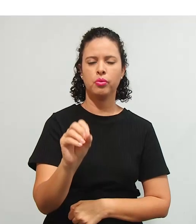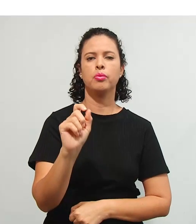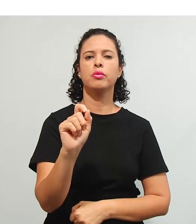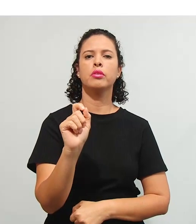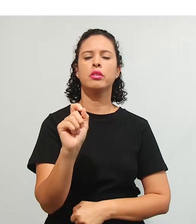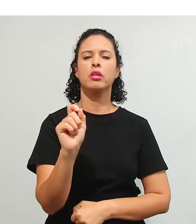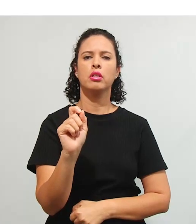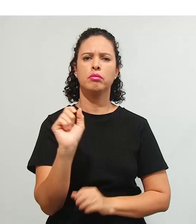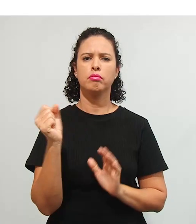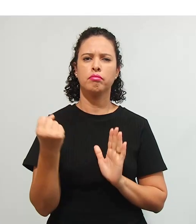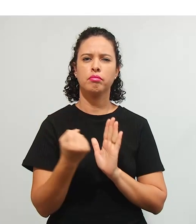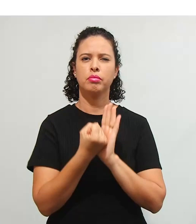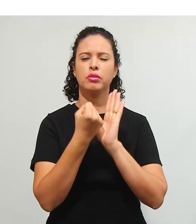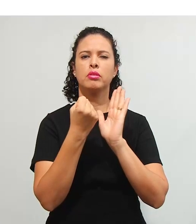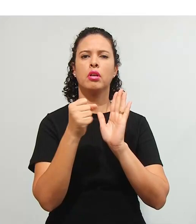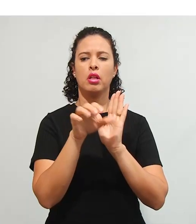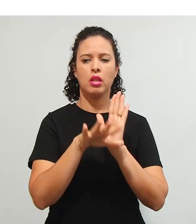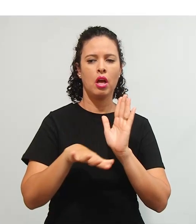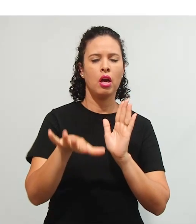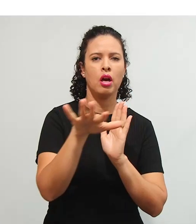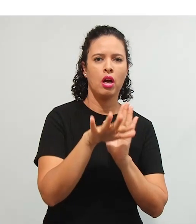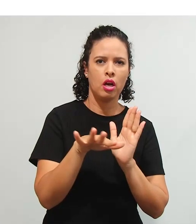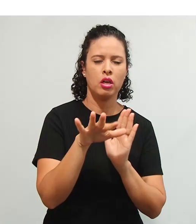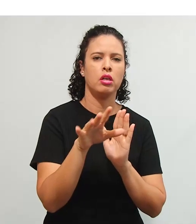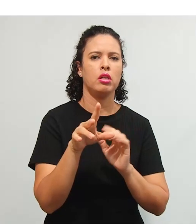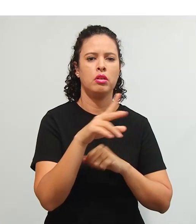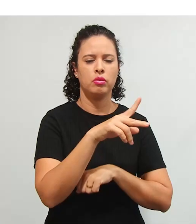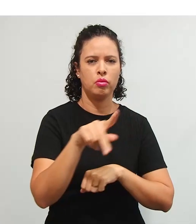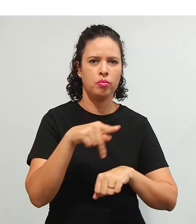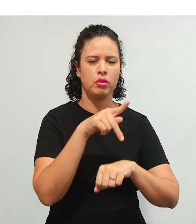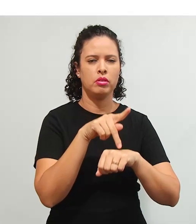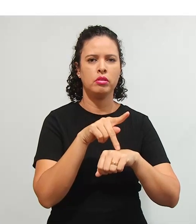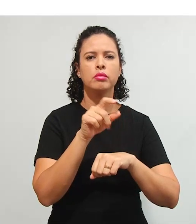foi definido no âmbito da União,